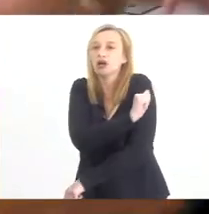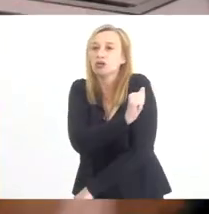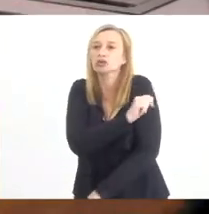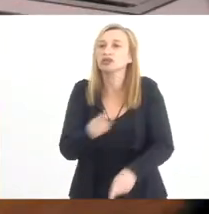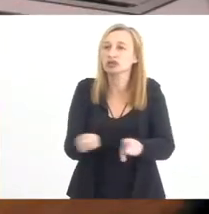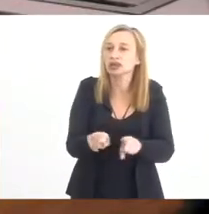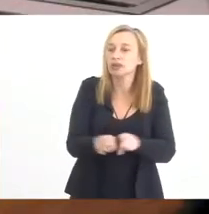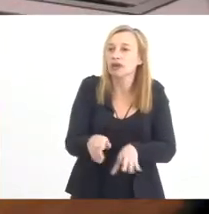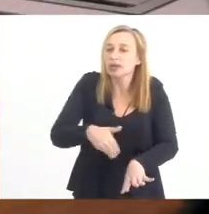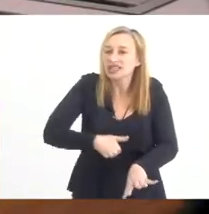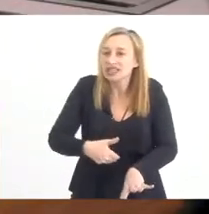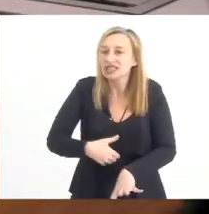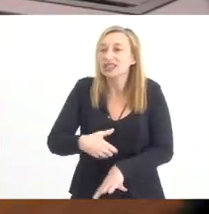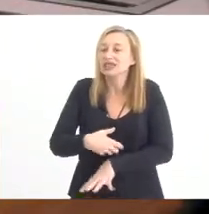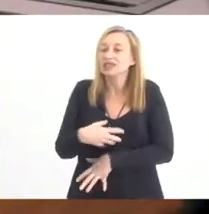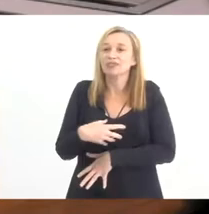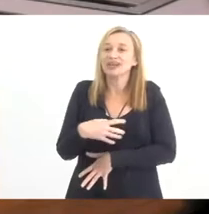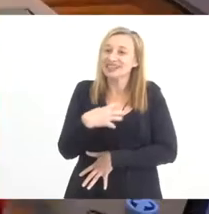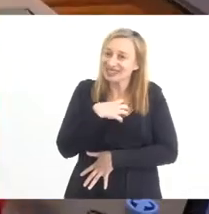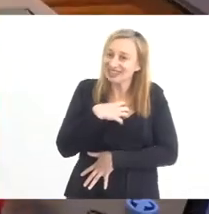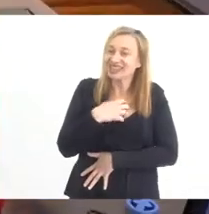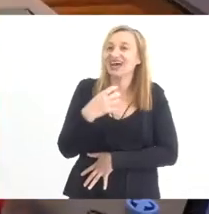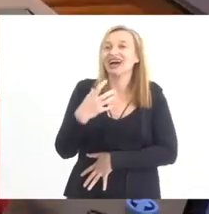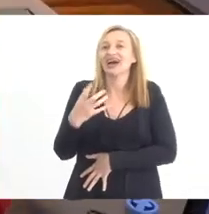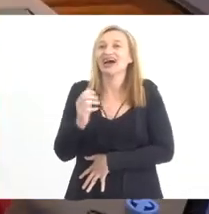se sentirem alunos. Muito obrigada.